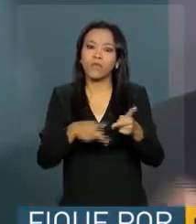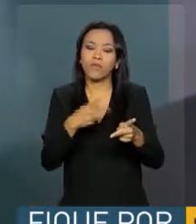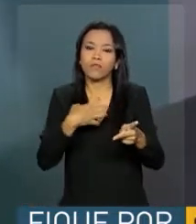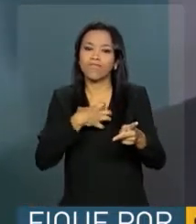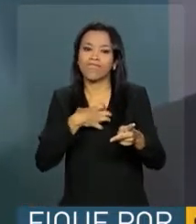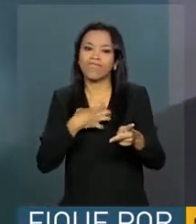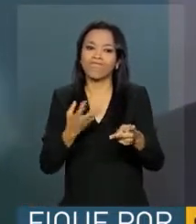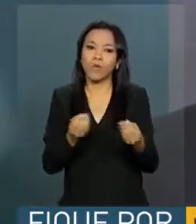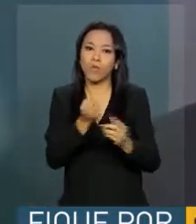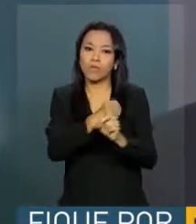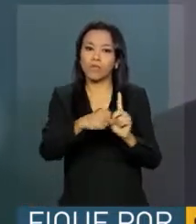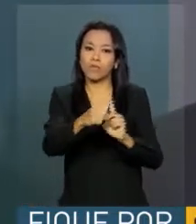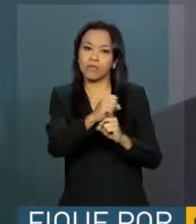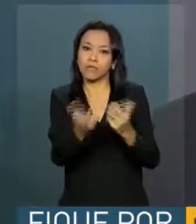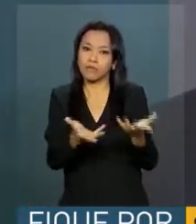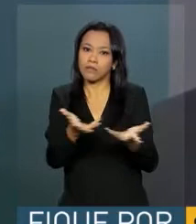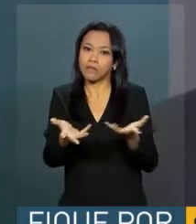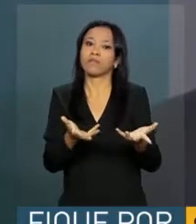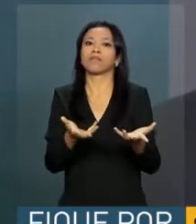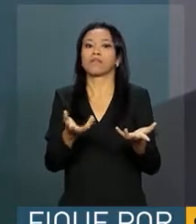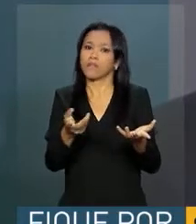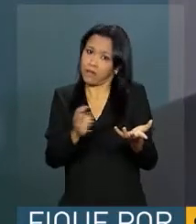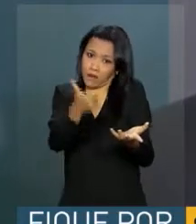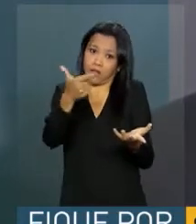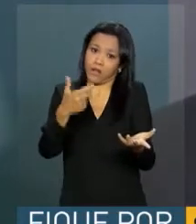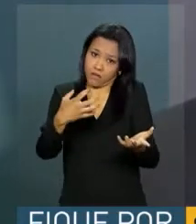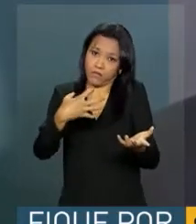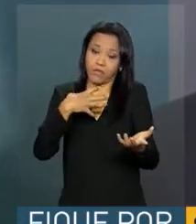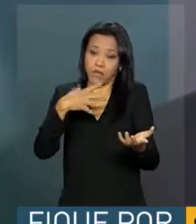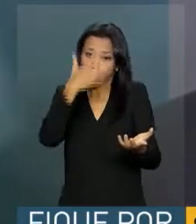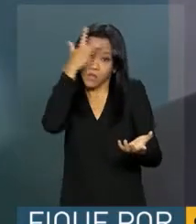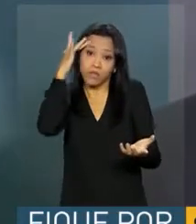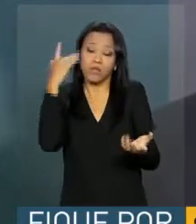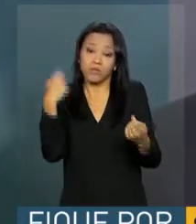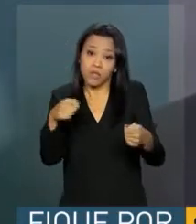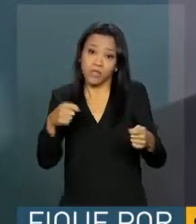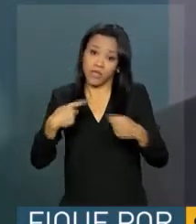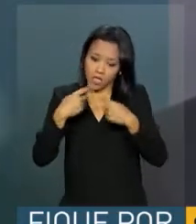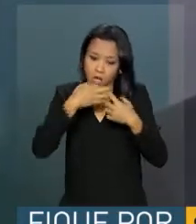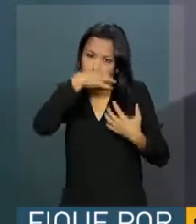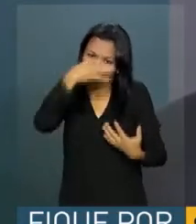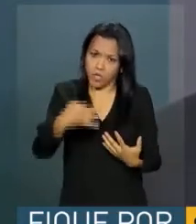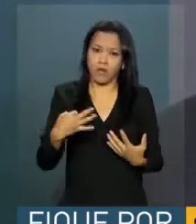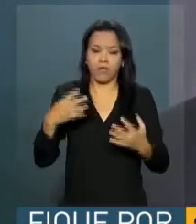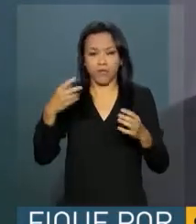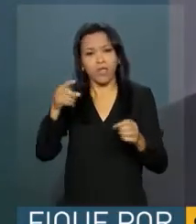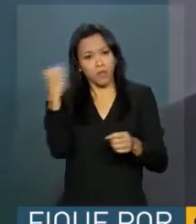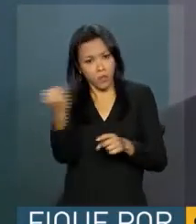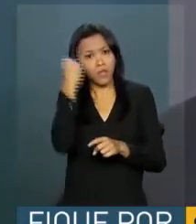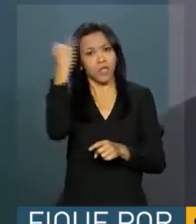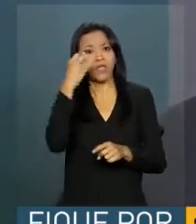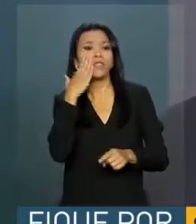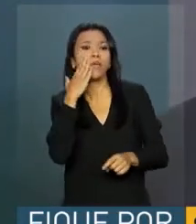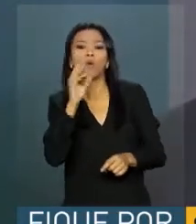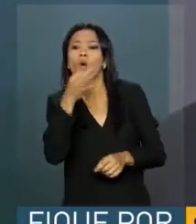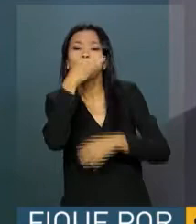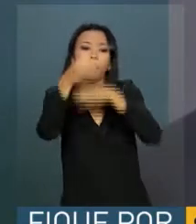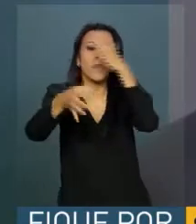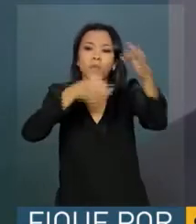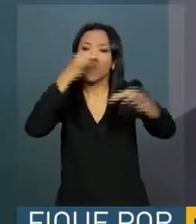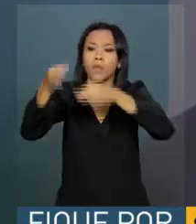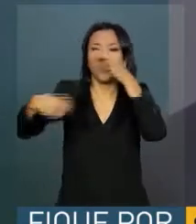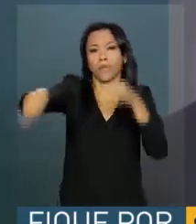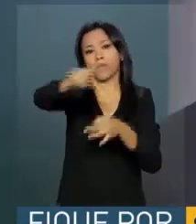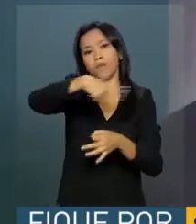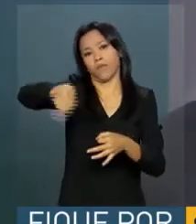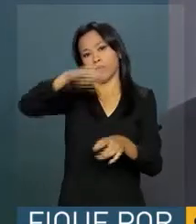reação forte, normal, legítima, correta. As pessoas têm que se manifestar mesmo, e é importante para nós saber disso,